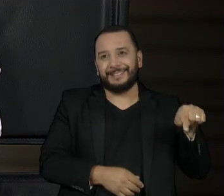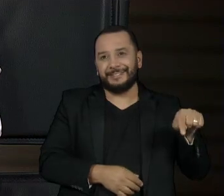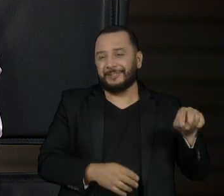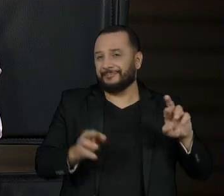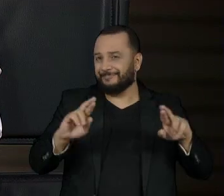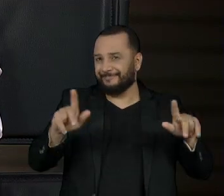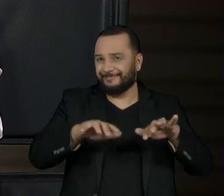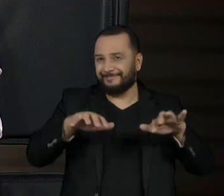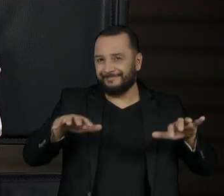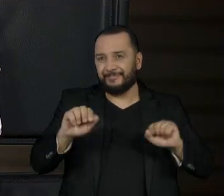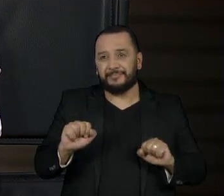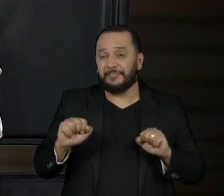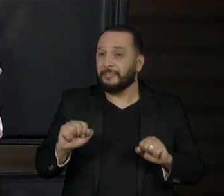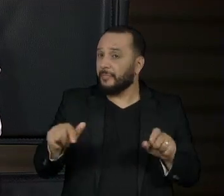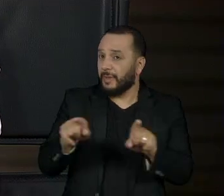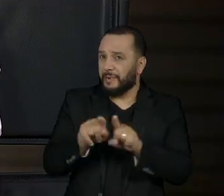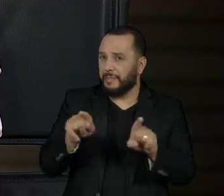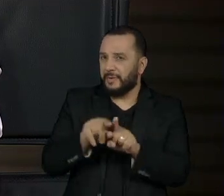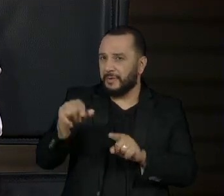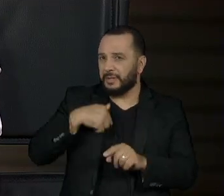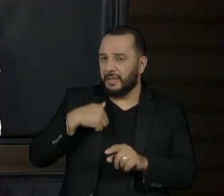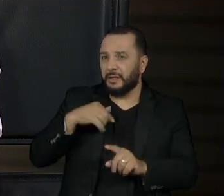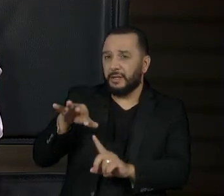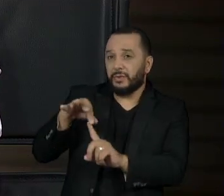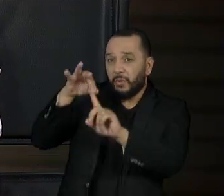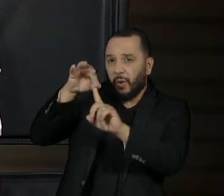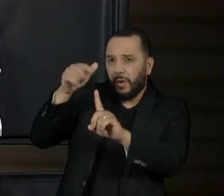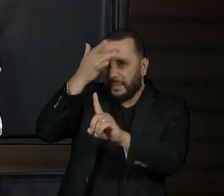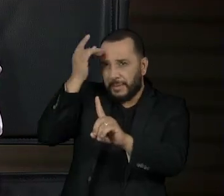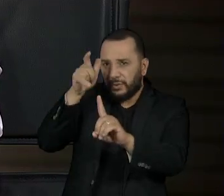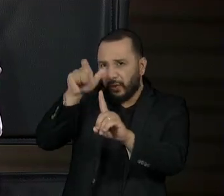os próprios motivos que levam a você escolher um candidato ou uma